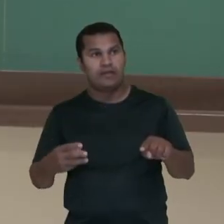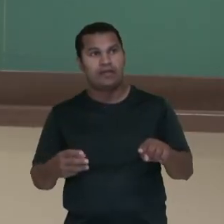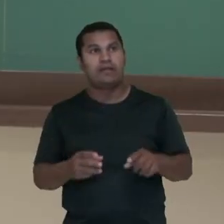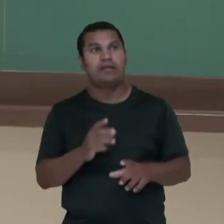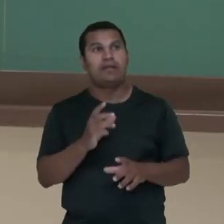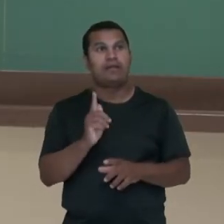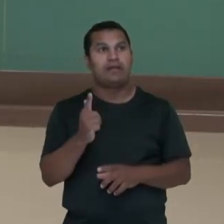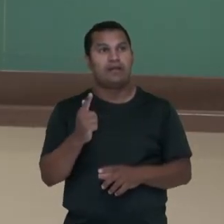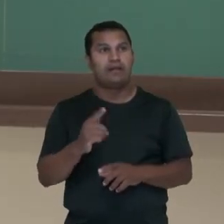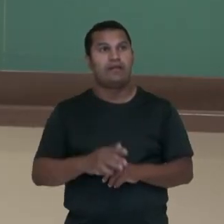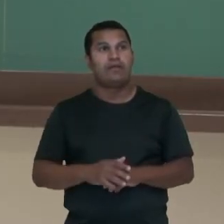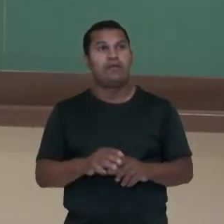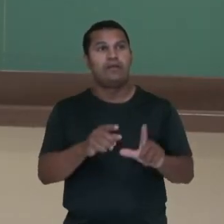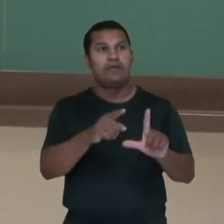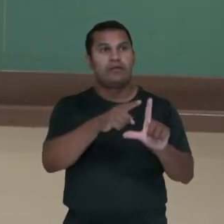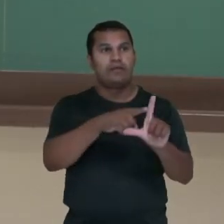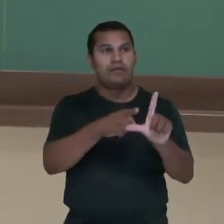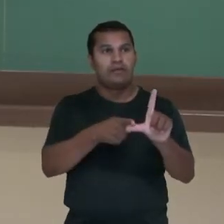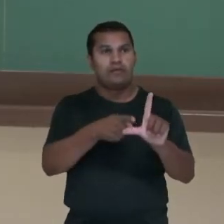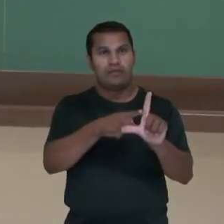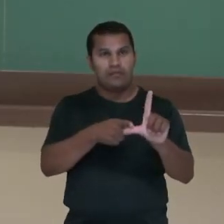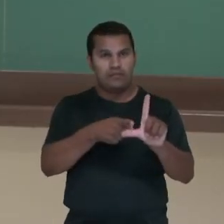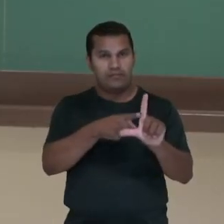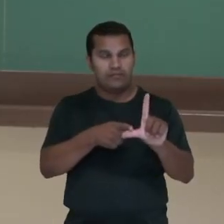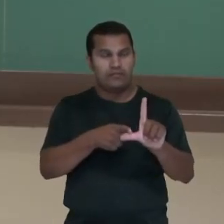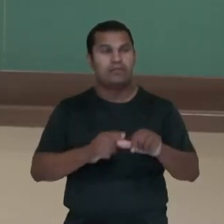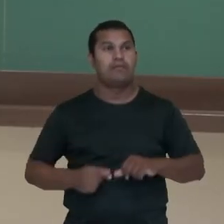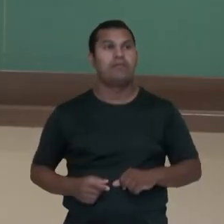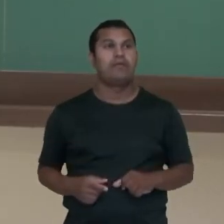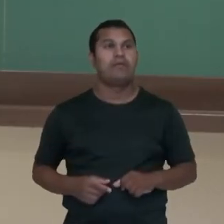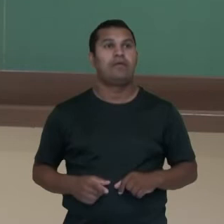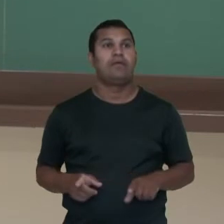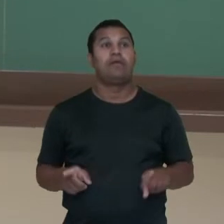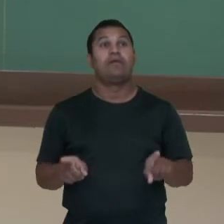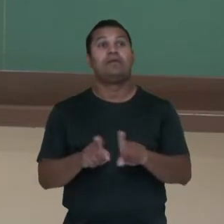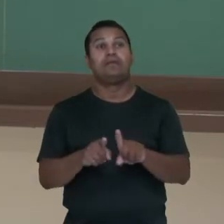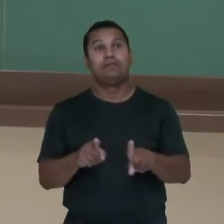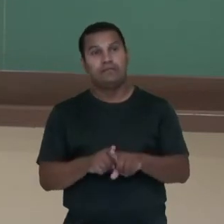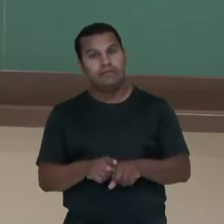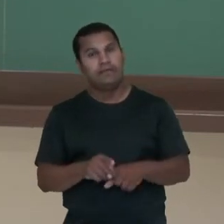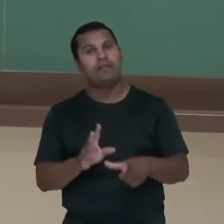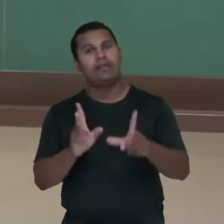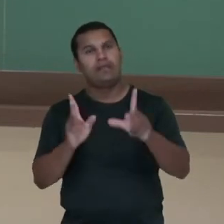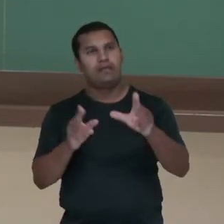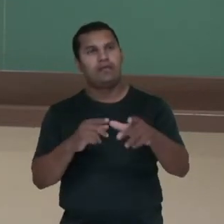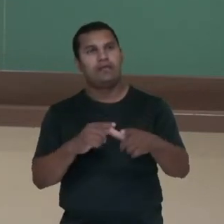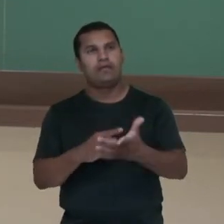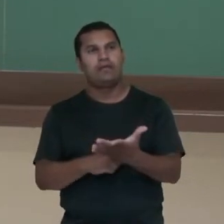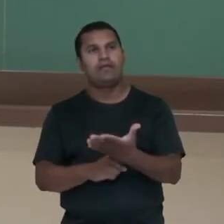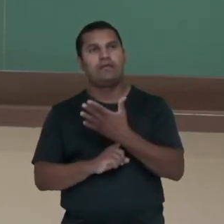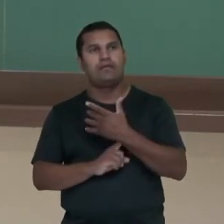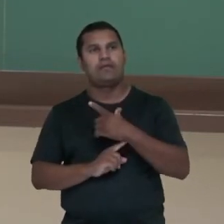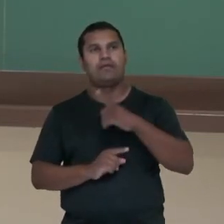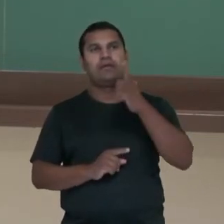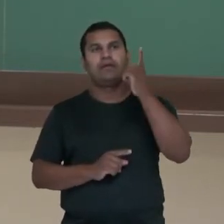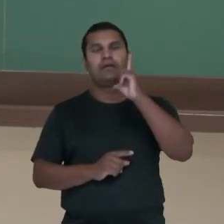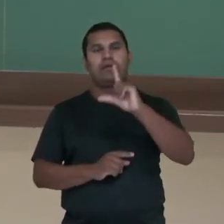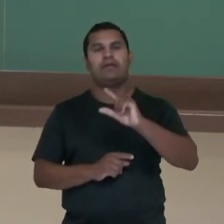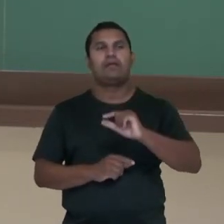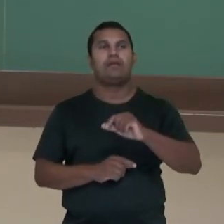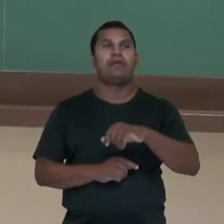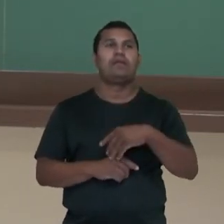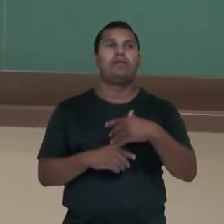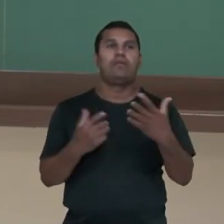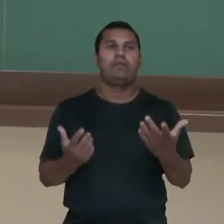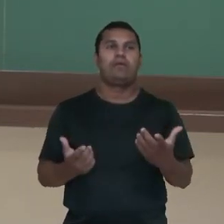tangente, que é o cateto oposto sobre o cateto adjacente. Então, primeiramente, nós temos que saber, né, definir qual